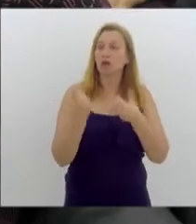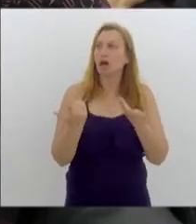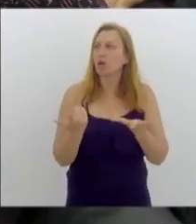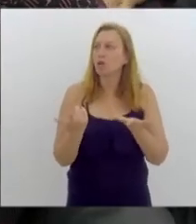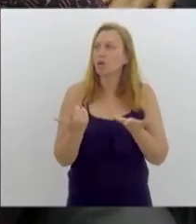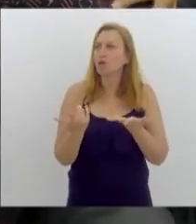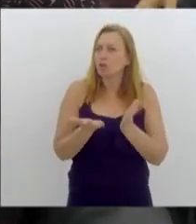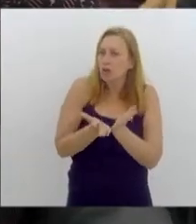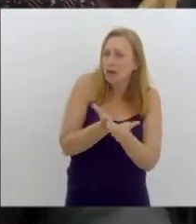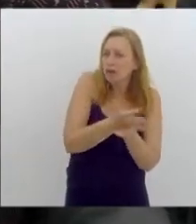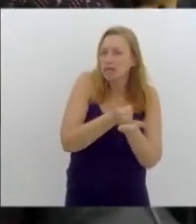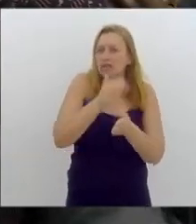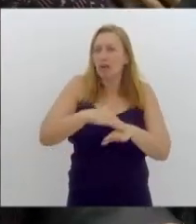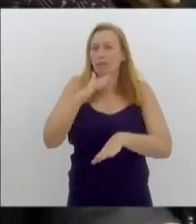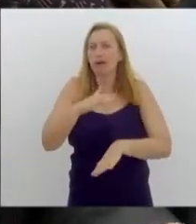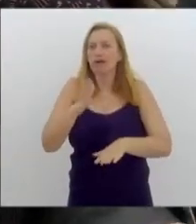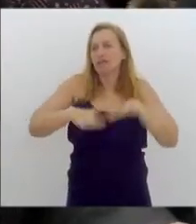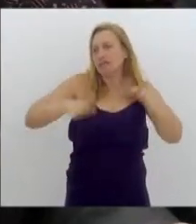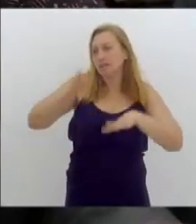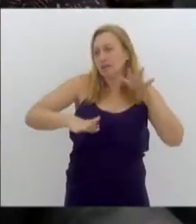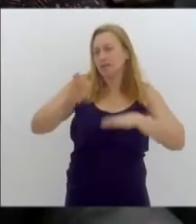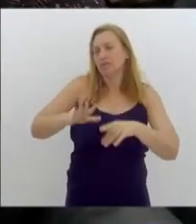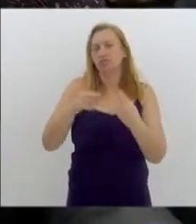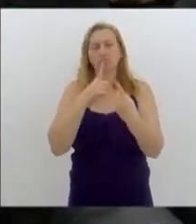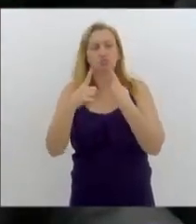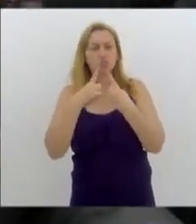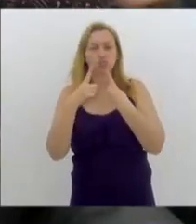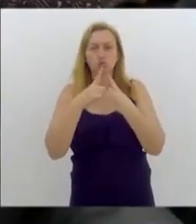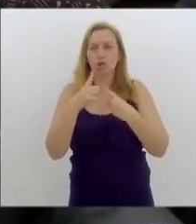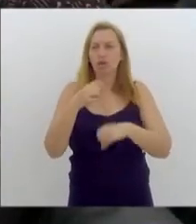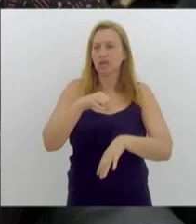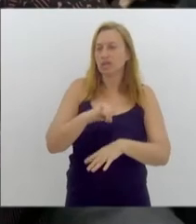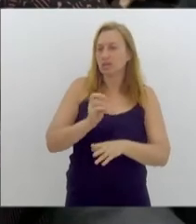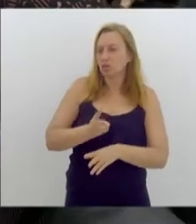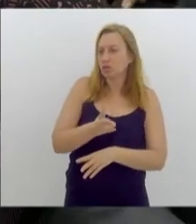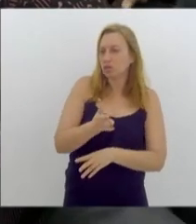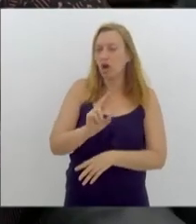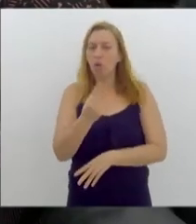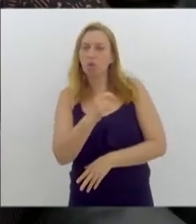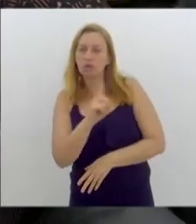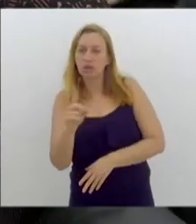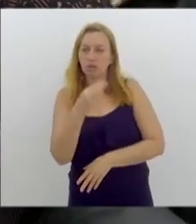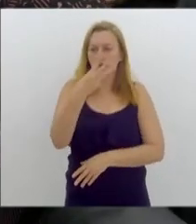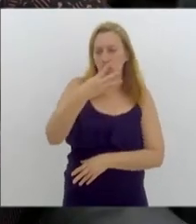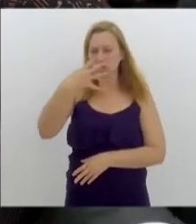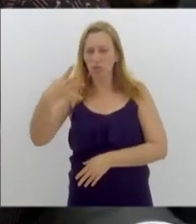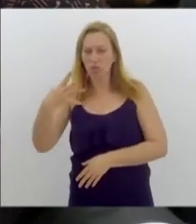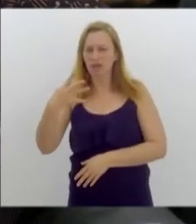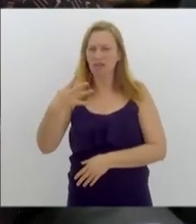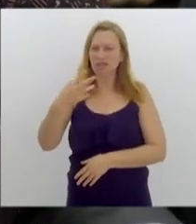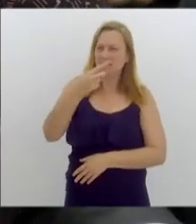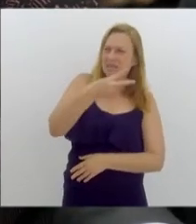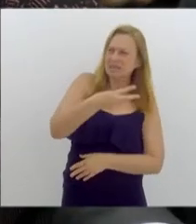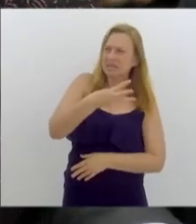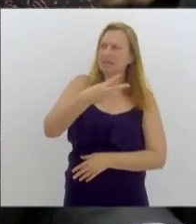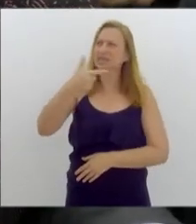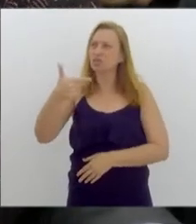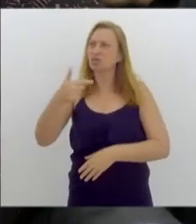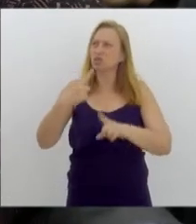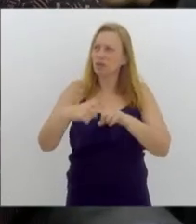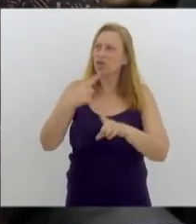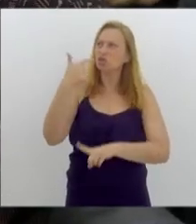uma arrecadação maior independentemente da discussão se se manterá ou não os 34 né que é 32 +